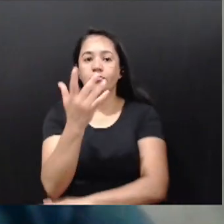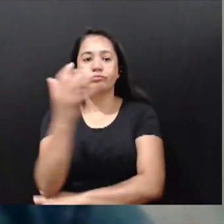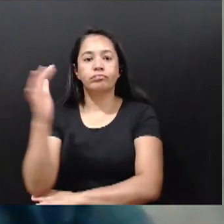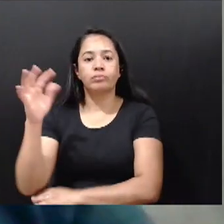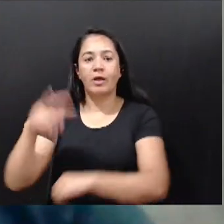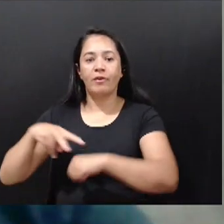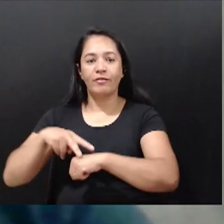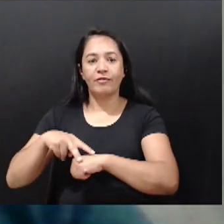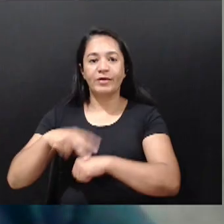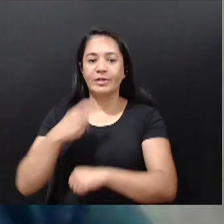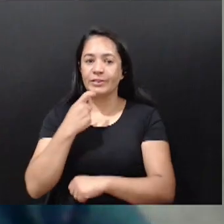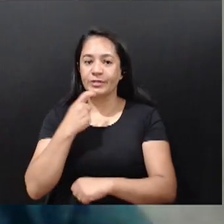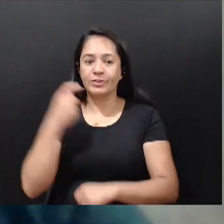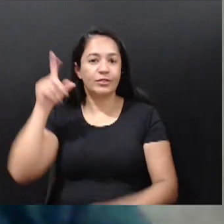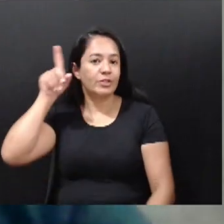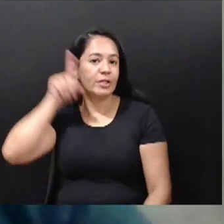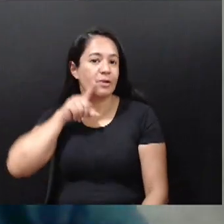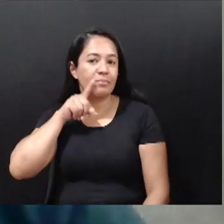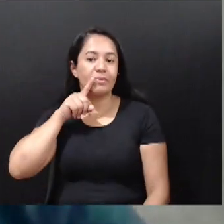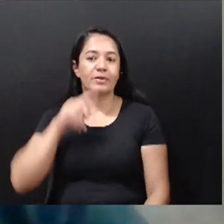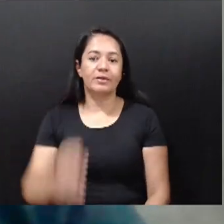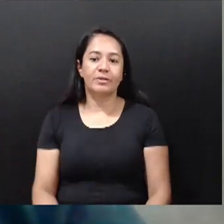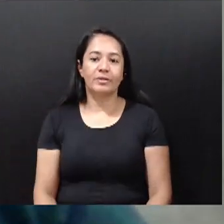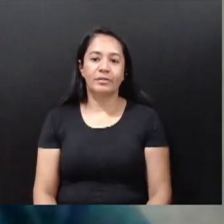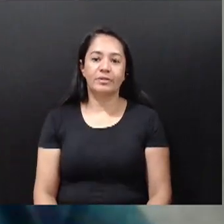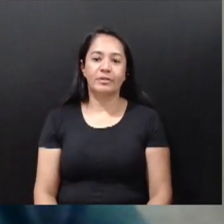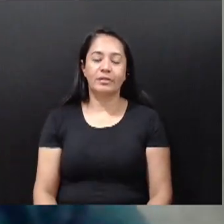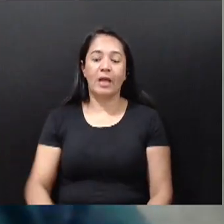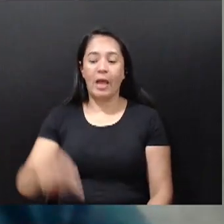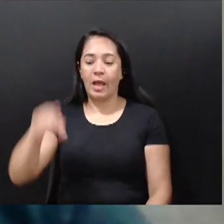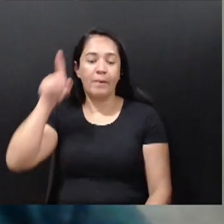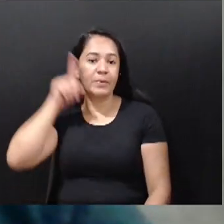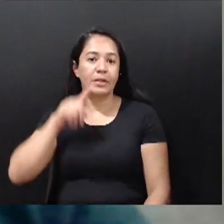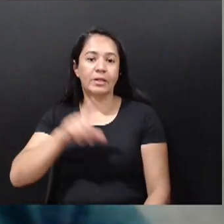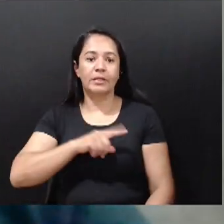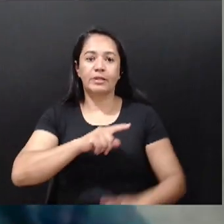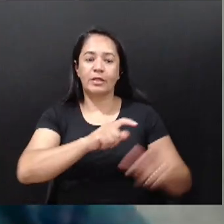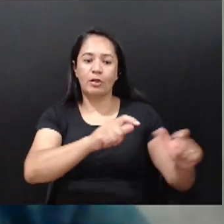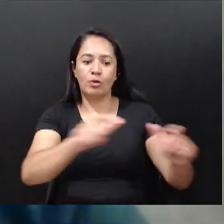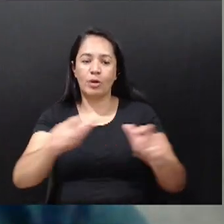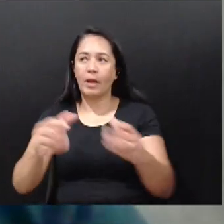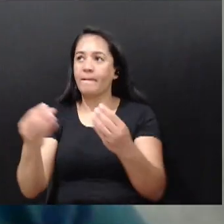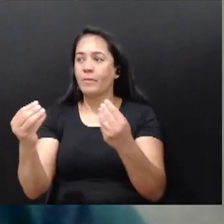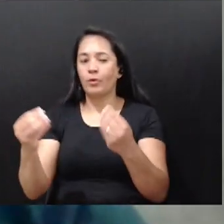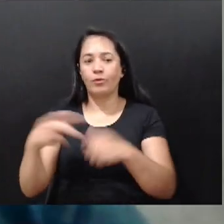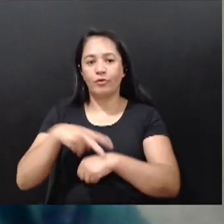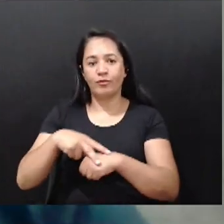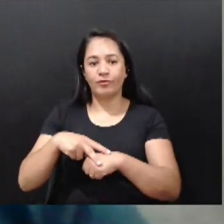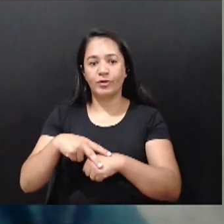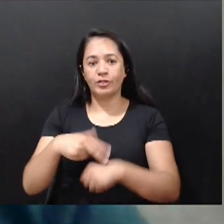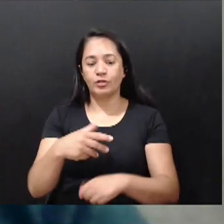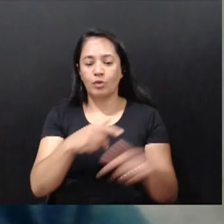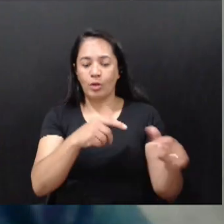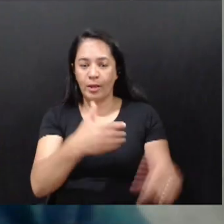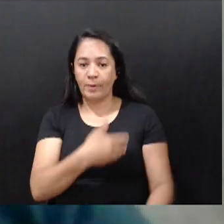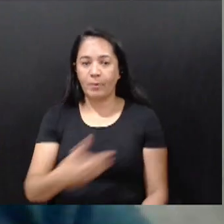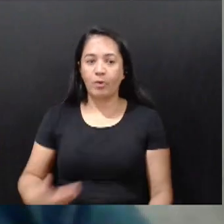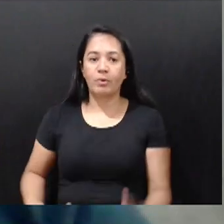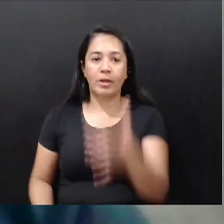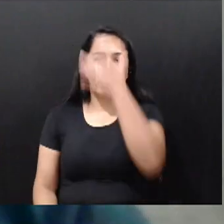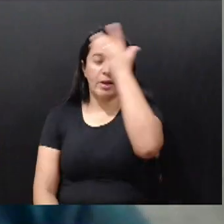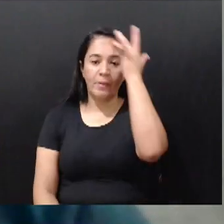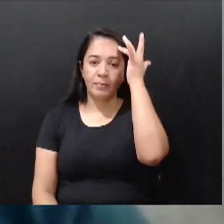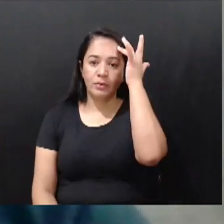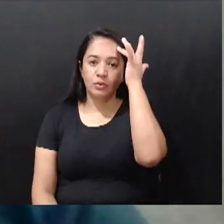A Americana tem muitas áreas verdes, áreas públicas, que a população, né, pessoas anônimas,